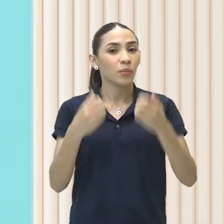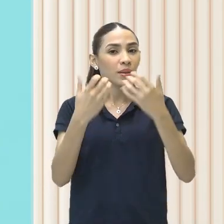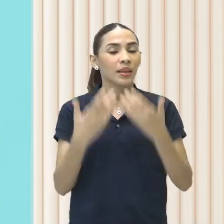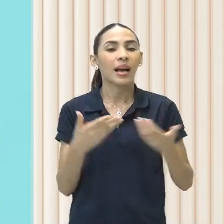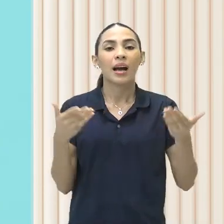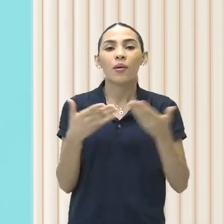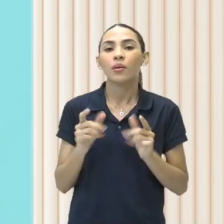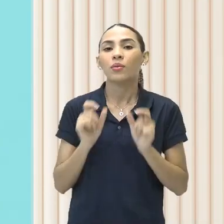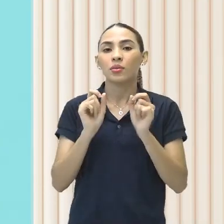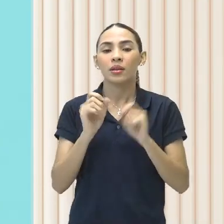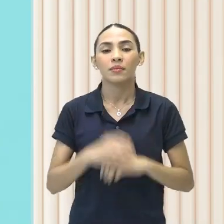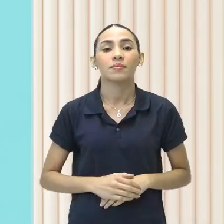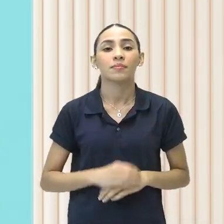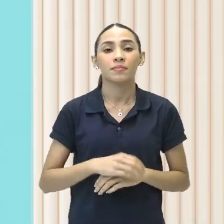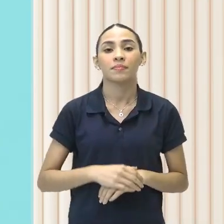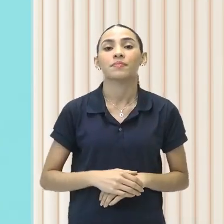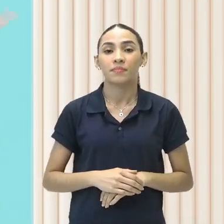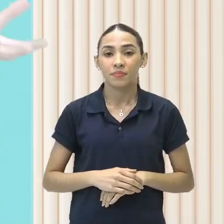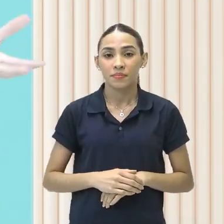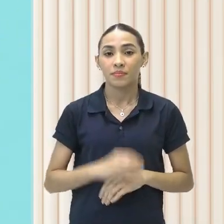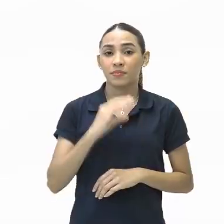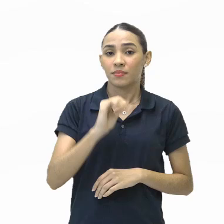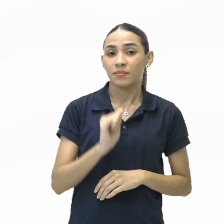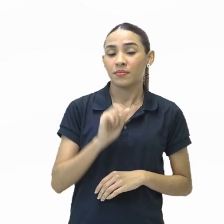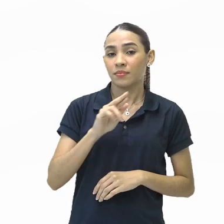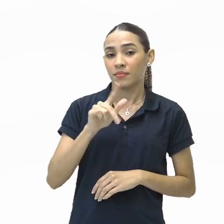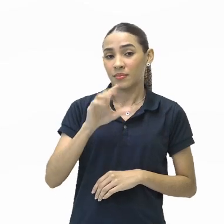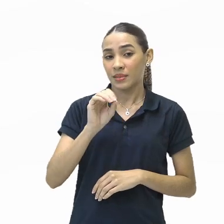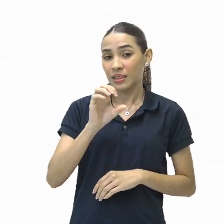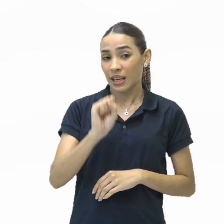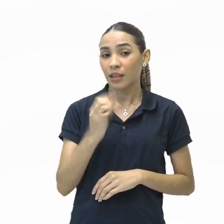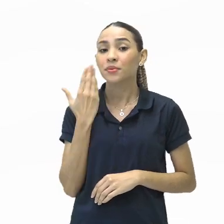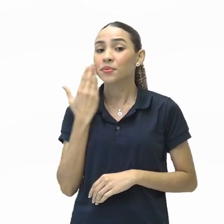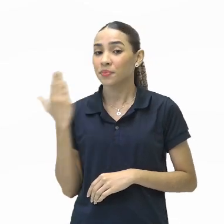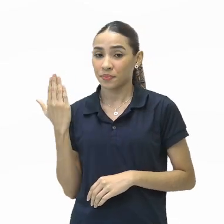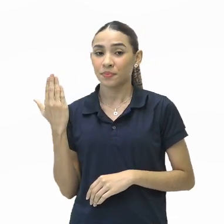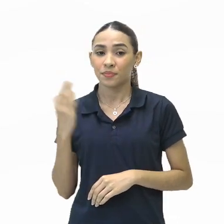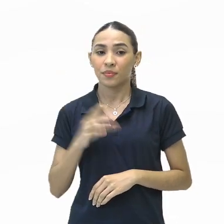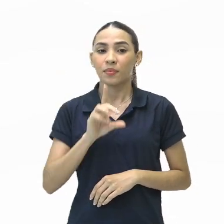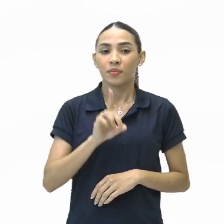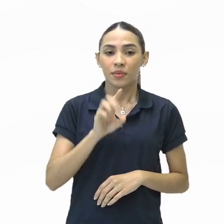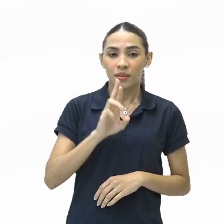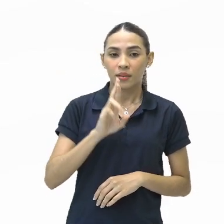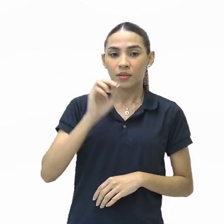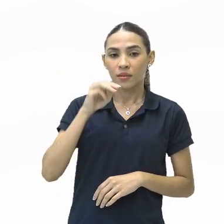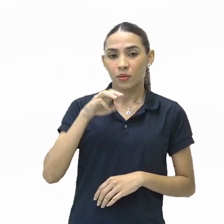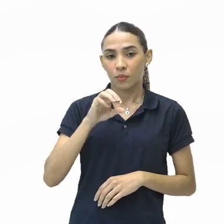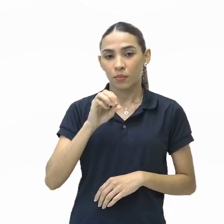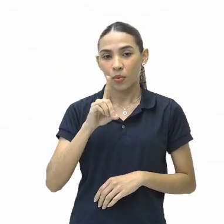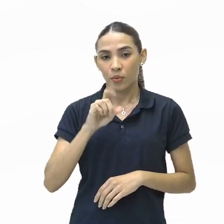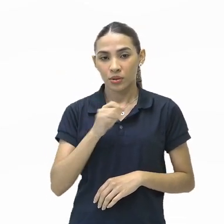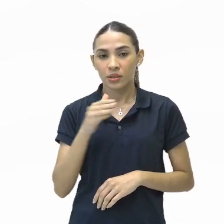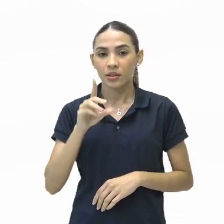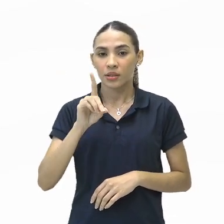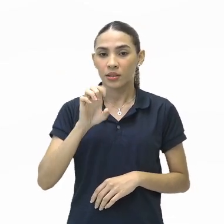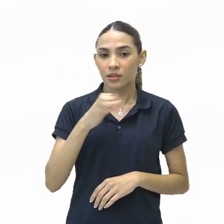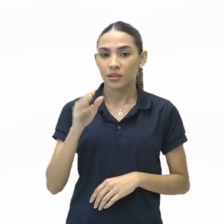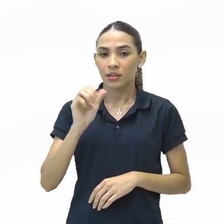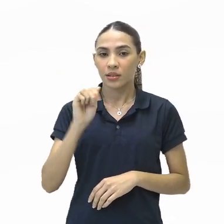para vocês de Carlos, né? Vamos falar do Carlos. Olha a intimidade. Carlos Drummond de Andrade fez bastante